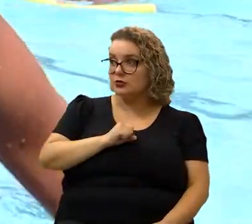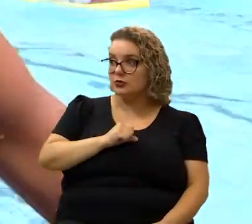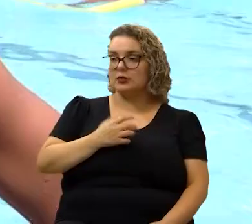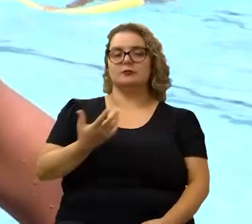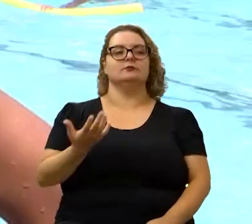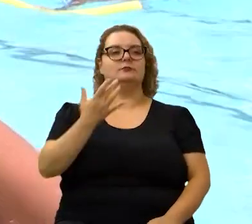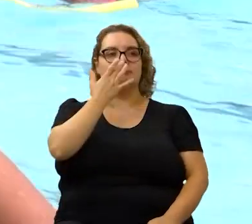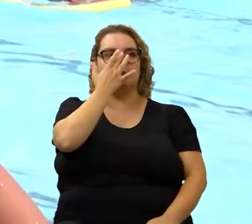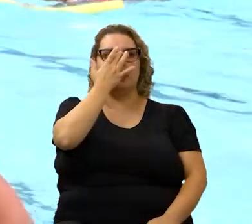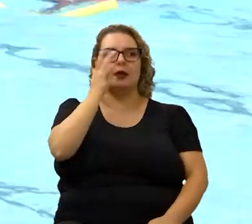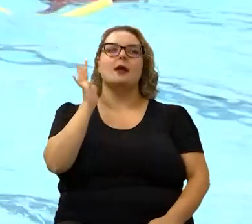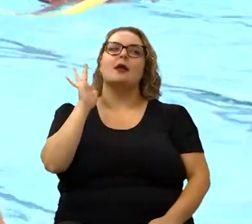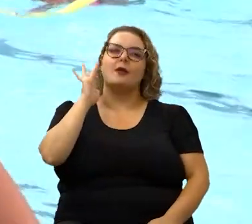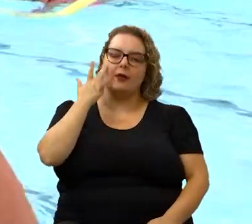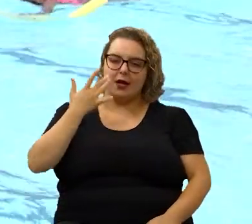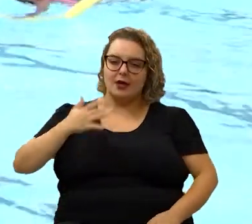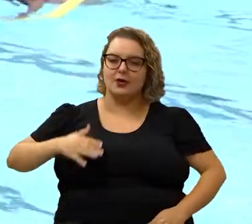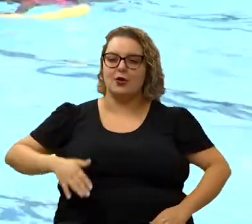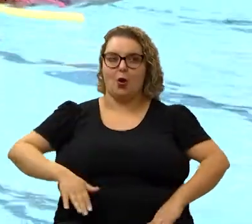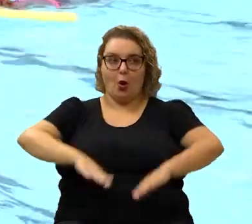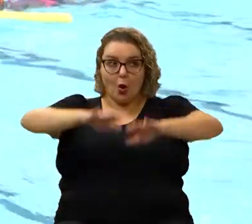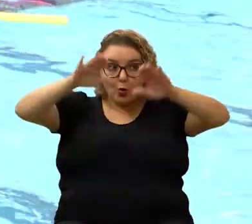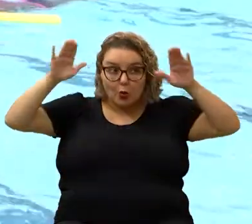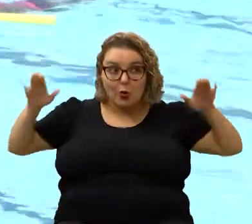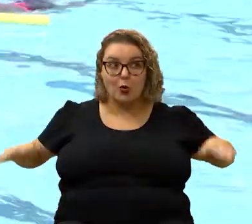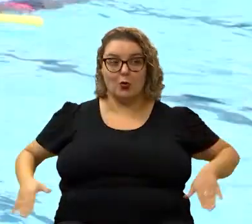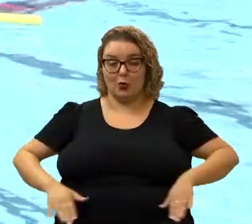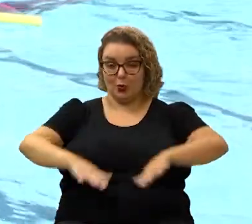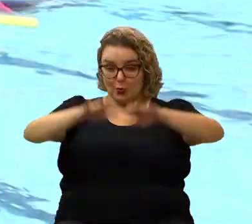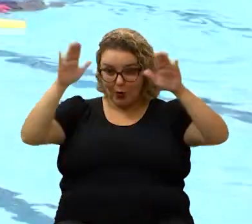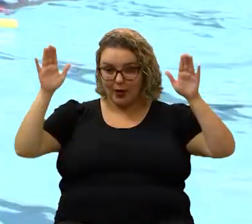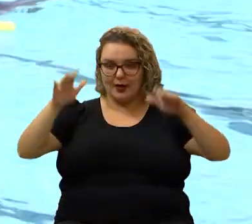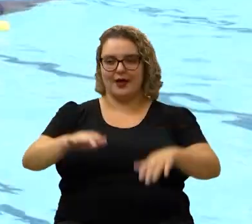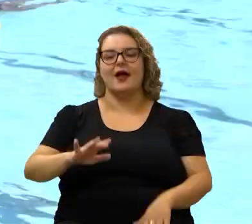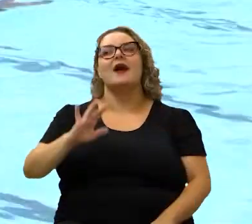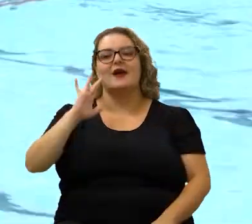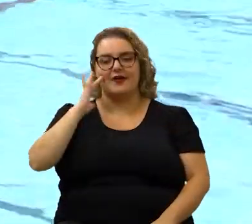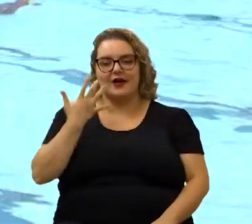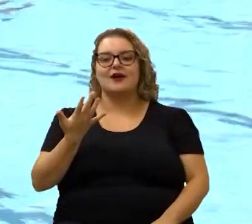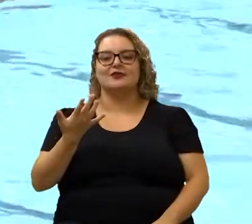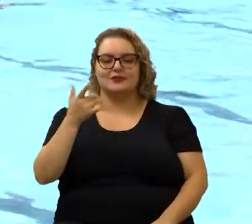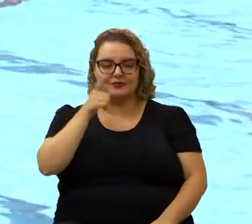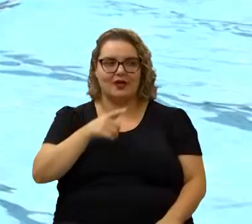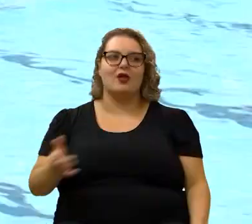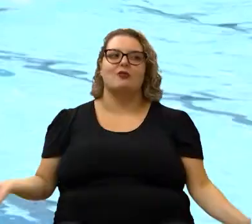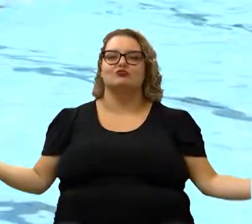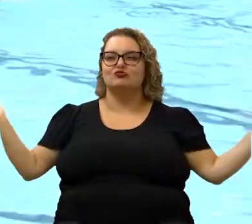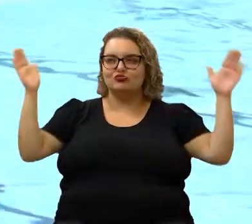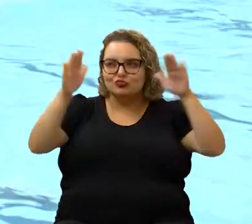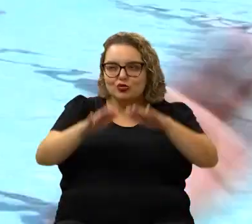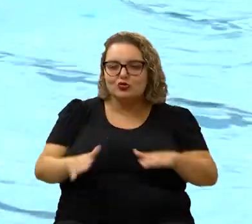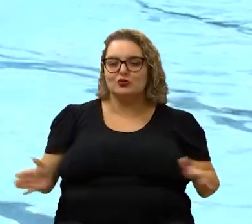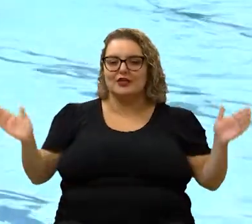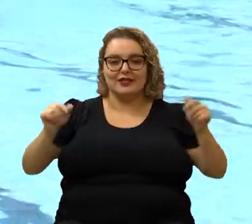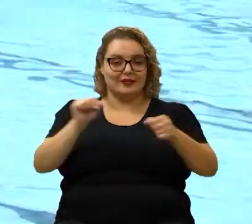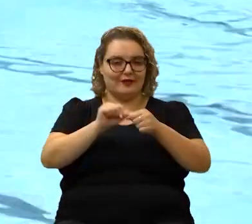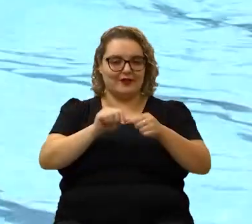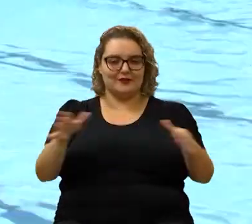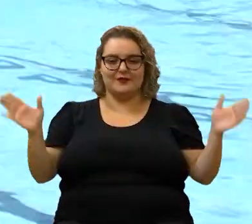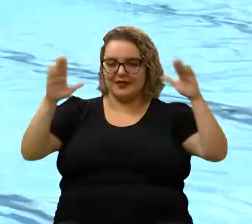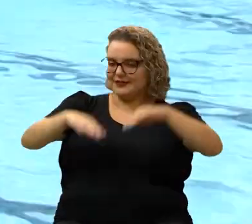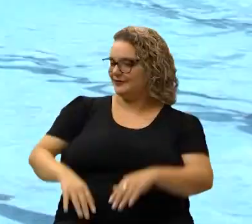Deu. E aí, qual que você mais gosta? Eu acho que é a borboleta. Borboleta? Você já nada borboleta? É, acho melhor